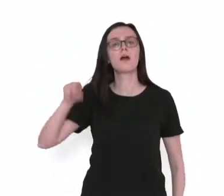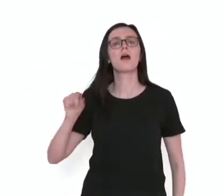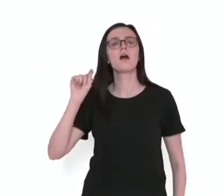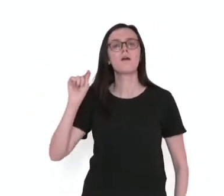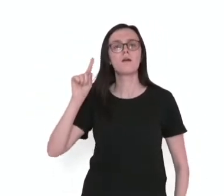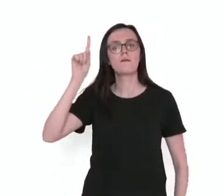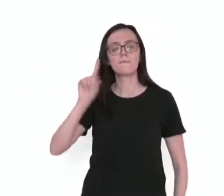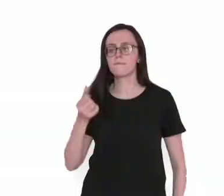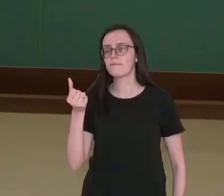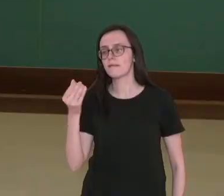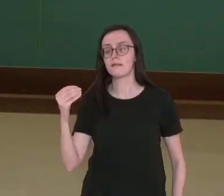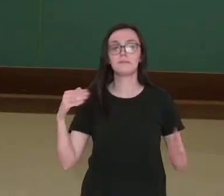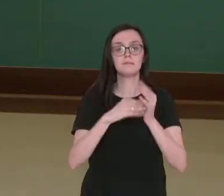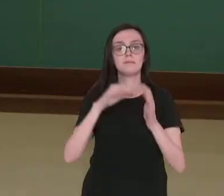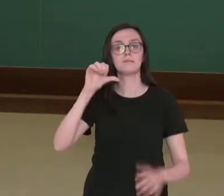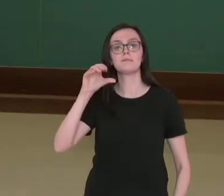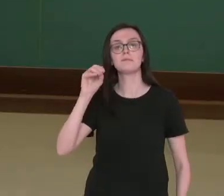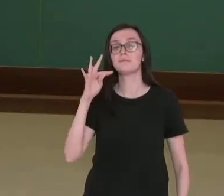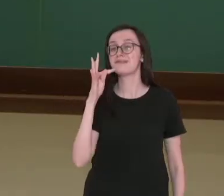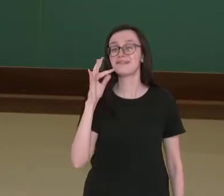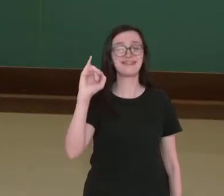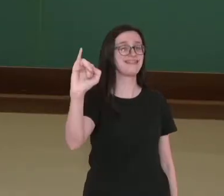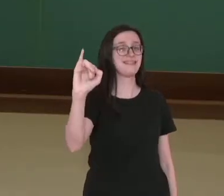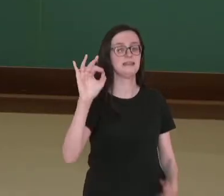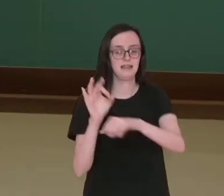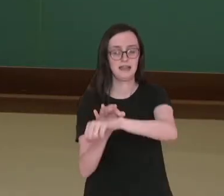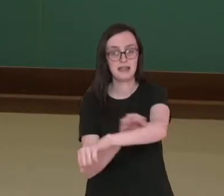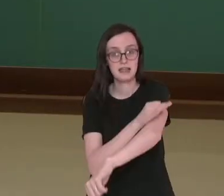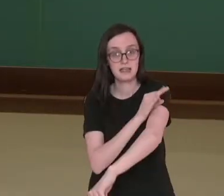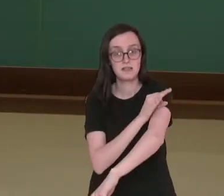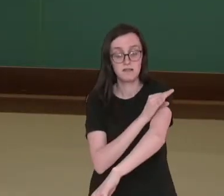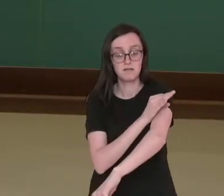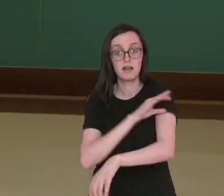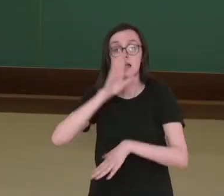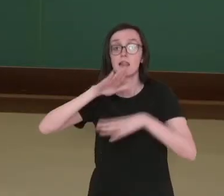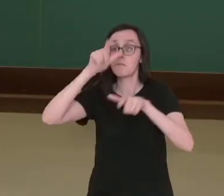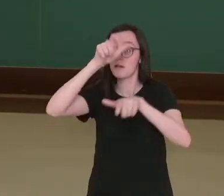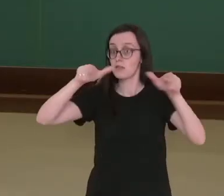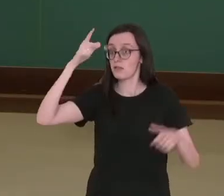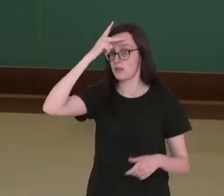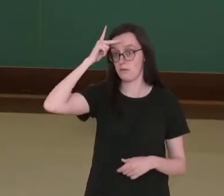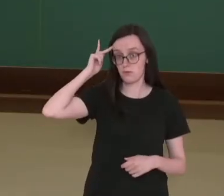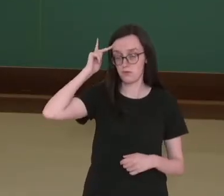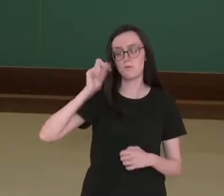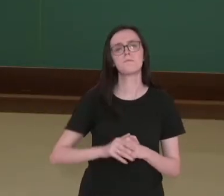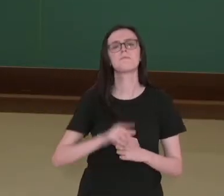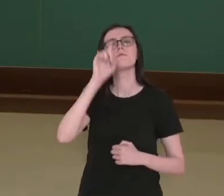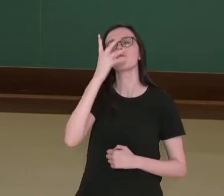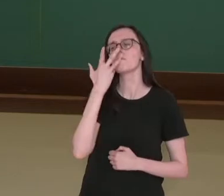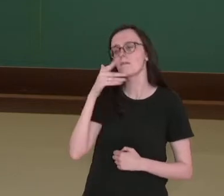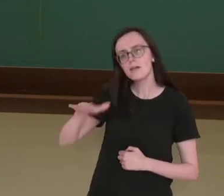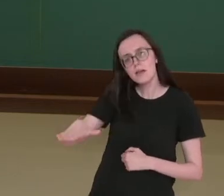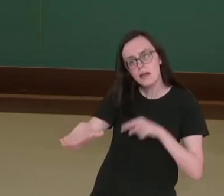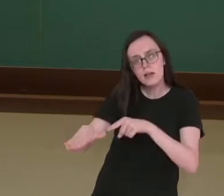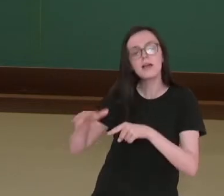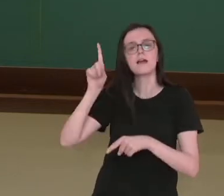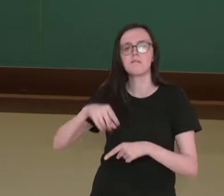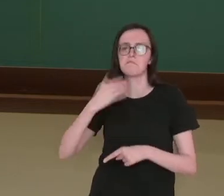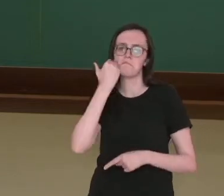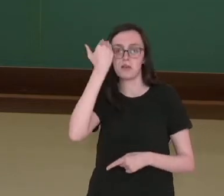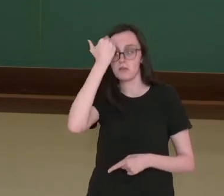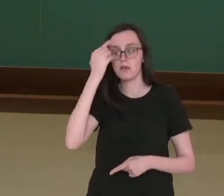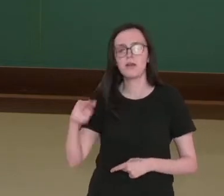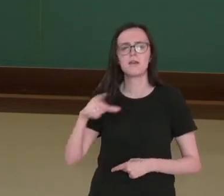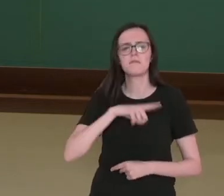de cerca de 60 a 90 trilhões de células, isso dependendo da pessoa. Uma criança, um adolescente, ela